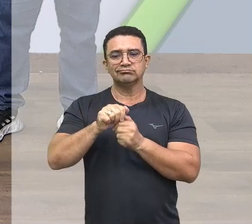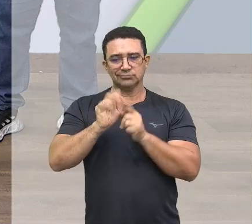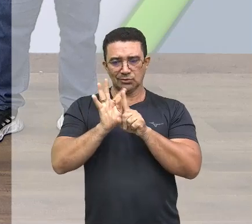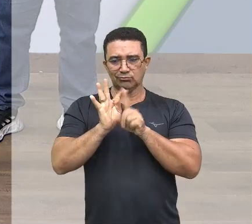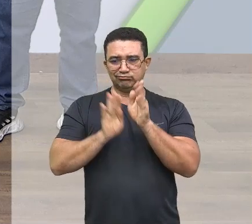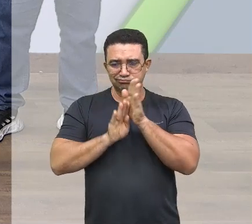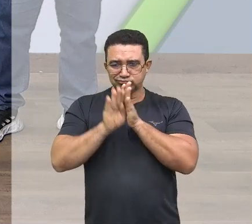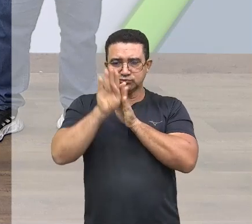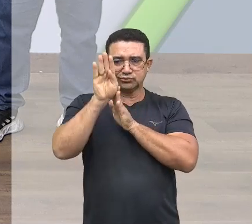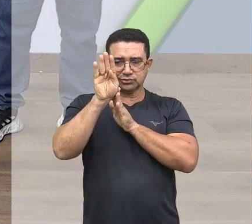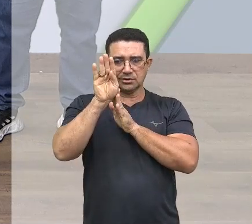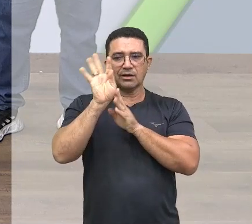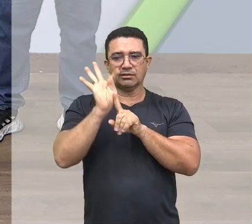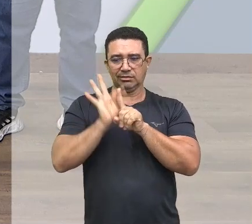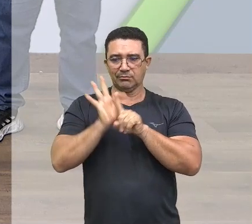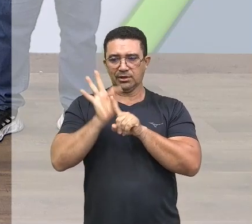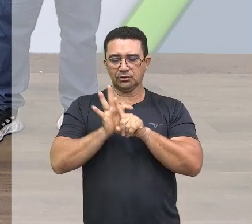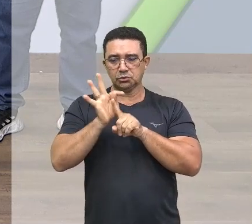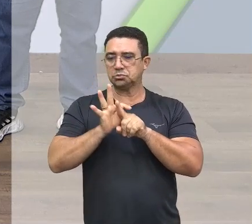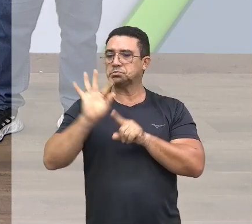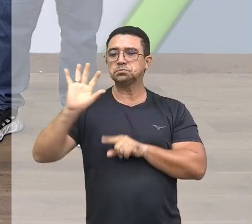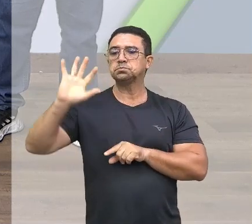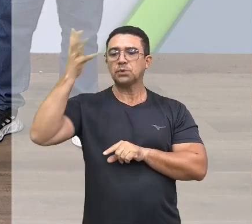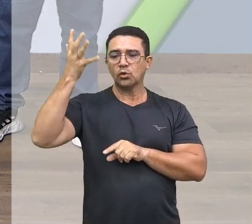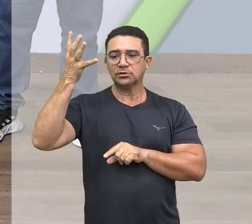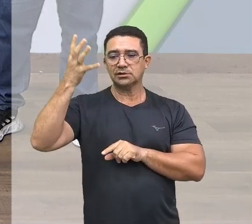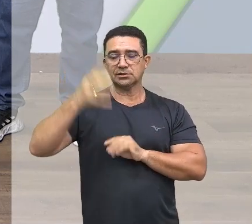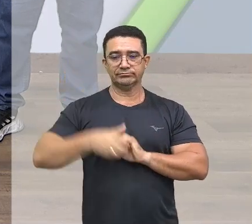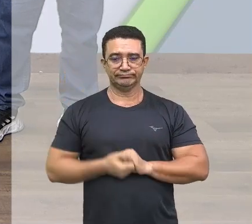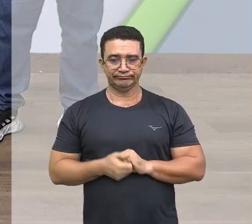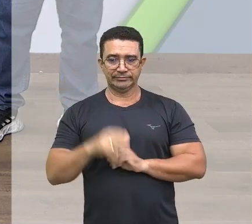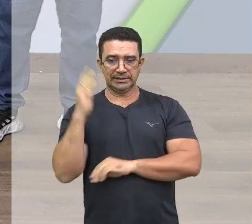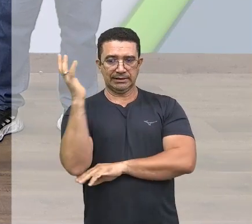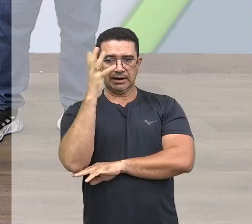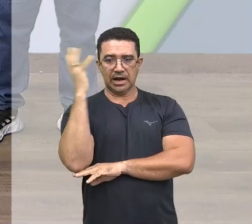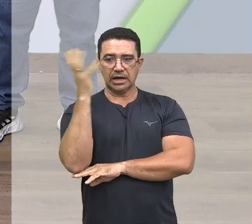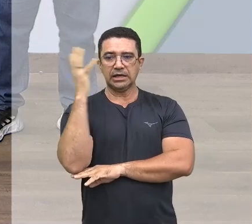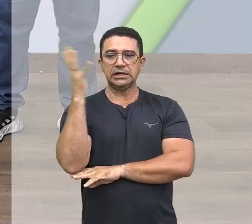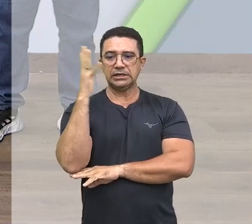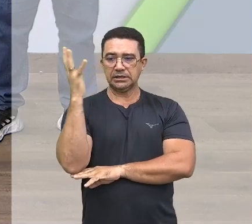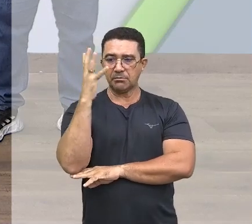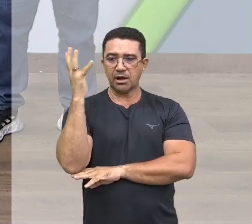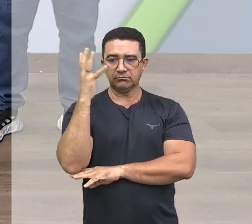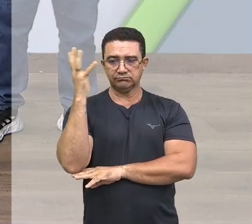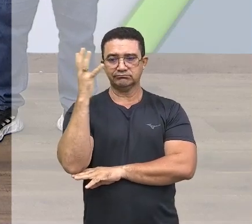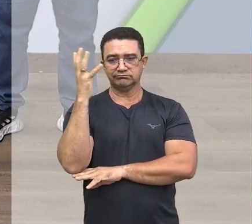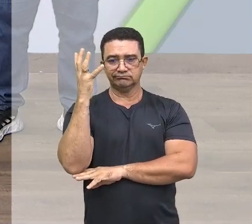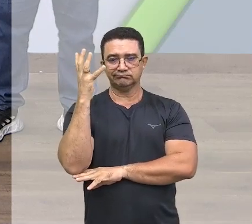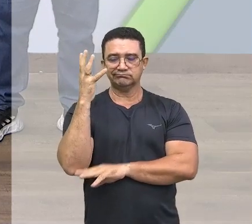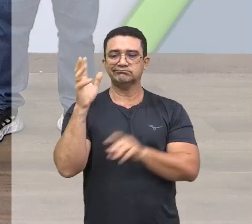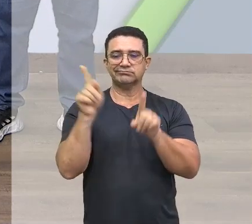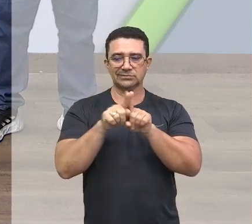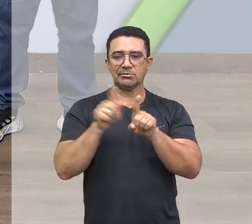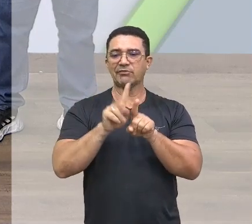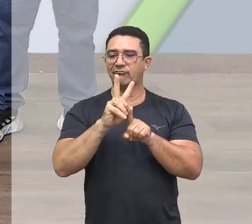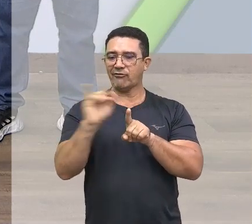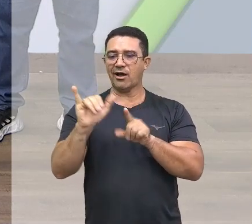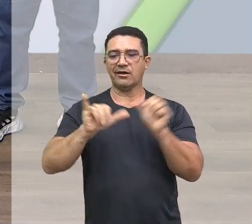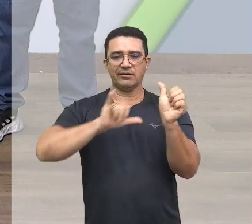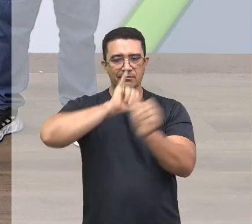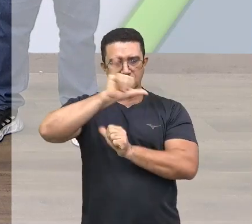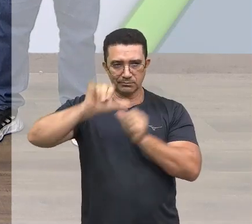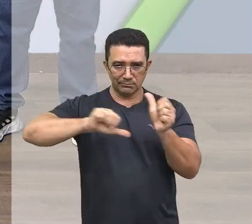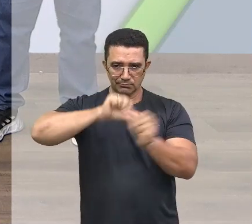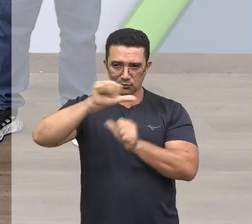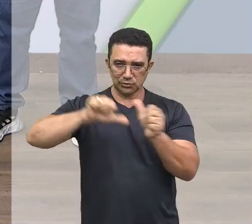aumente. E aí o que acontece? A dinâmica climática, como nós a conhecemos, ela também vai modificar, tá